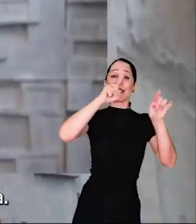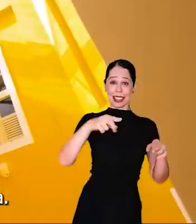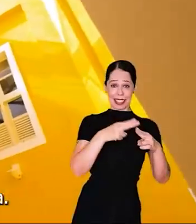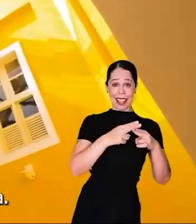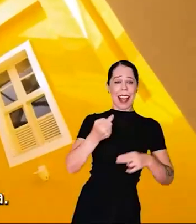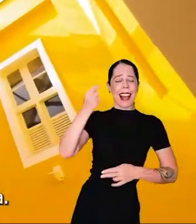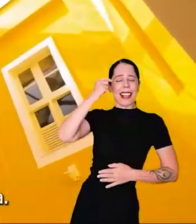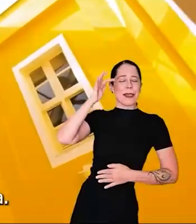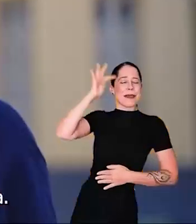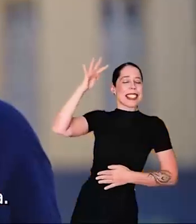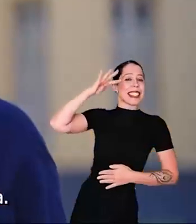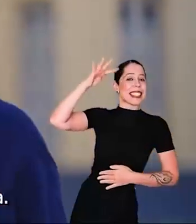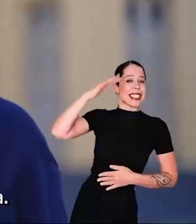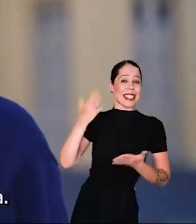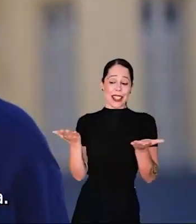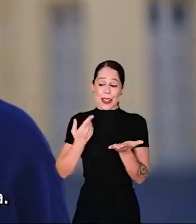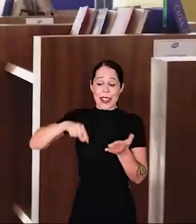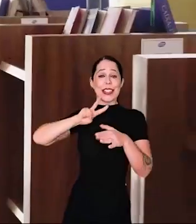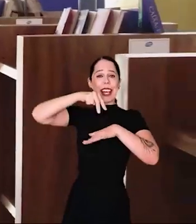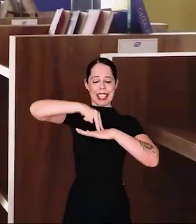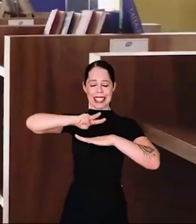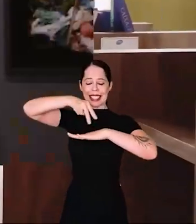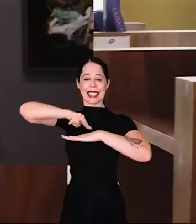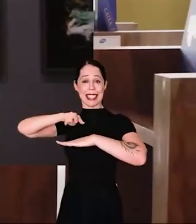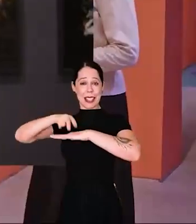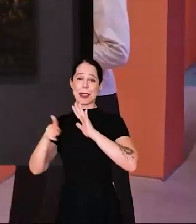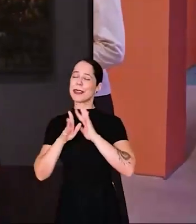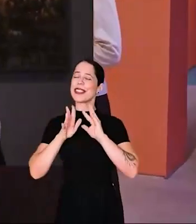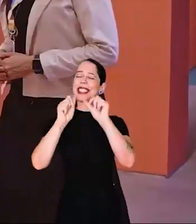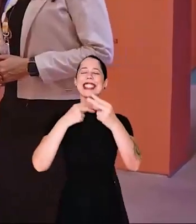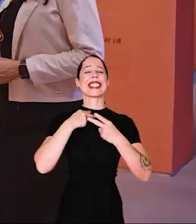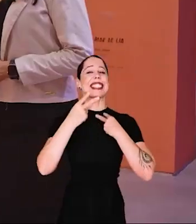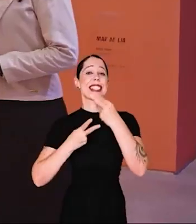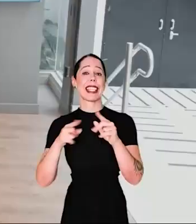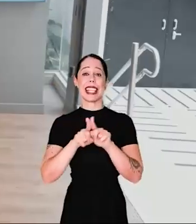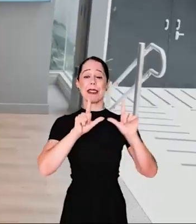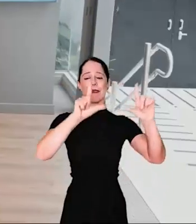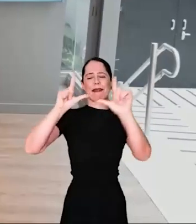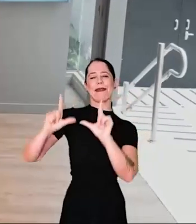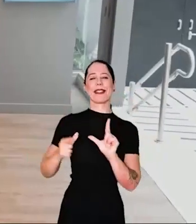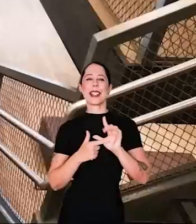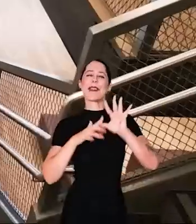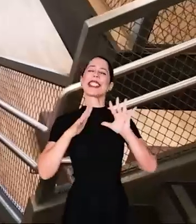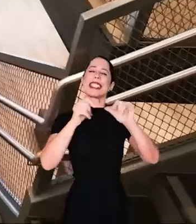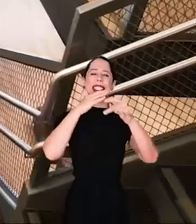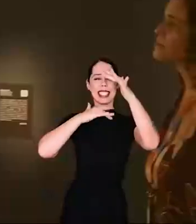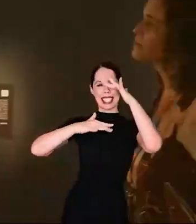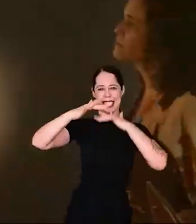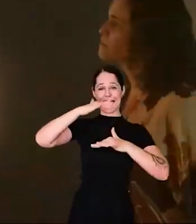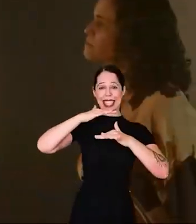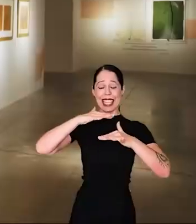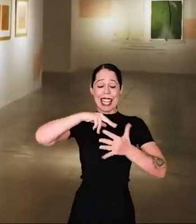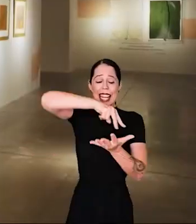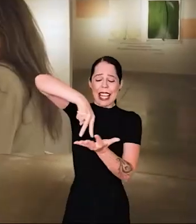Há pequenos vídeos diferentes que acompanham a narração, sendo eles imagens de diferentes funcionários e funcionárias da Caixa, imagens de